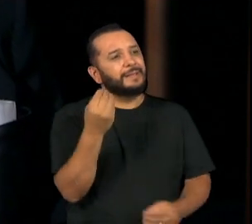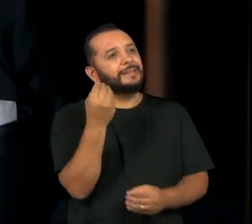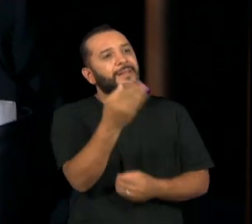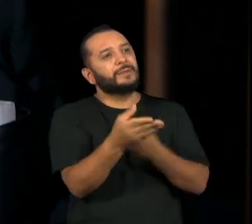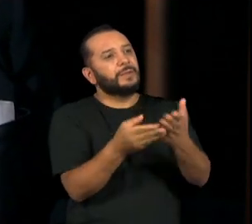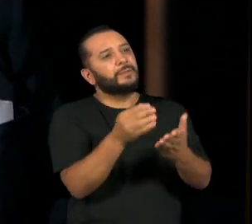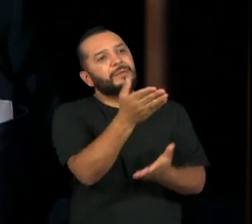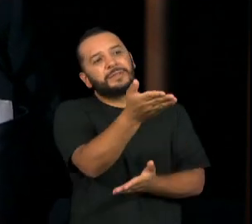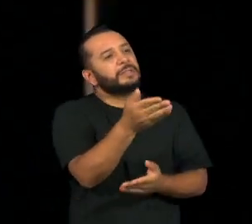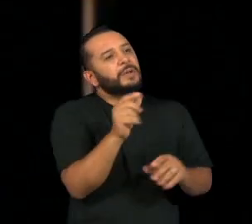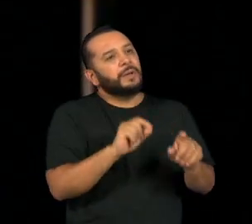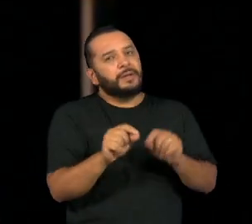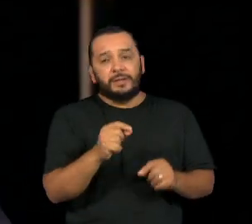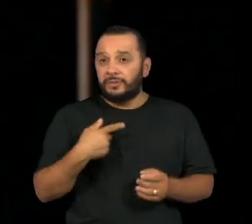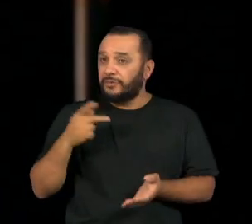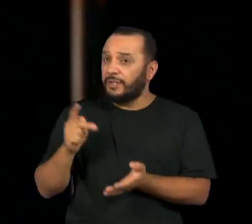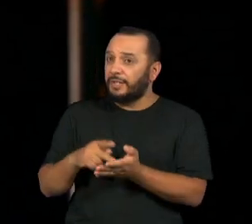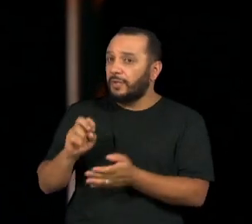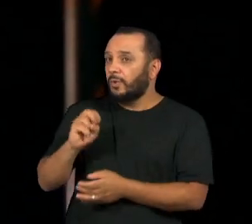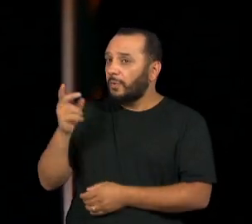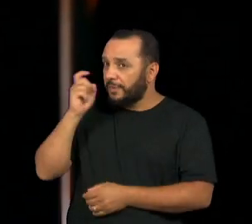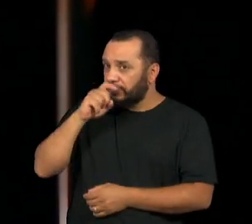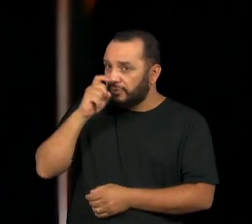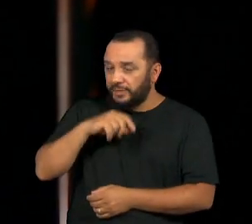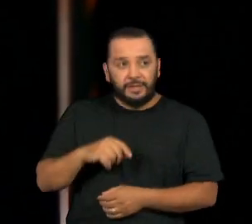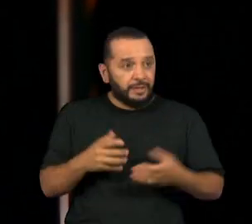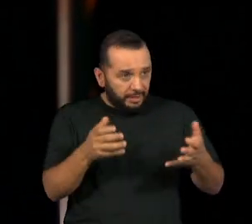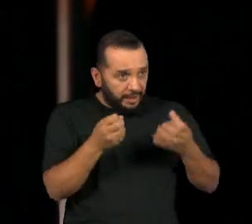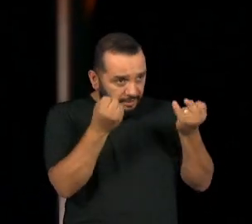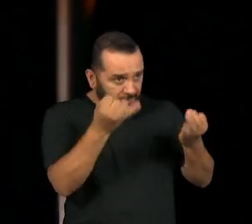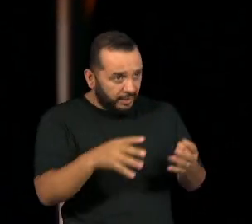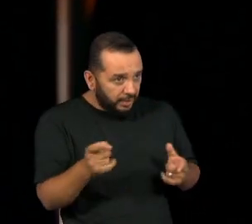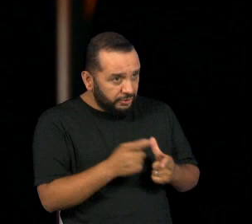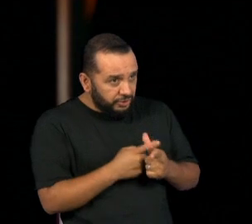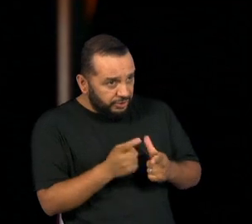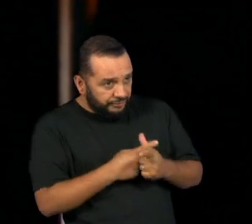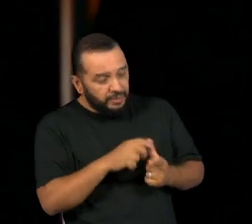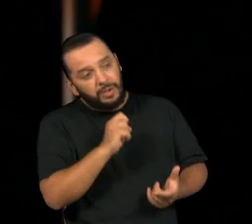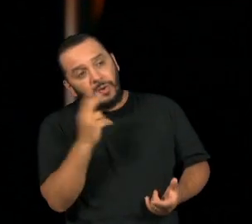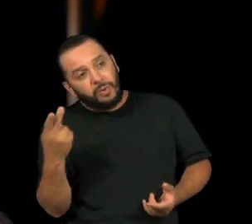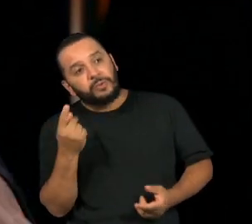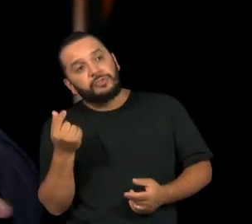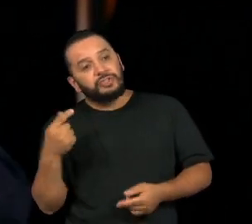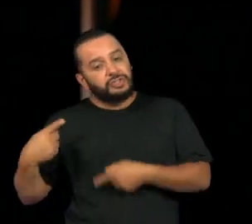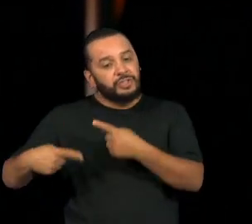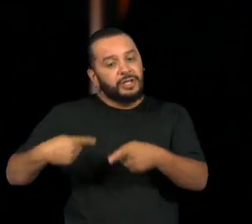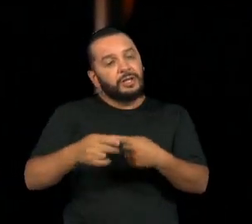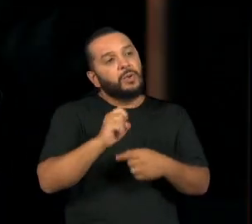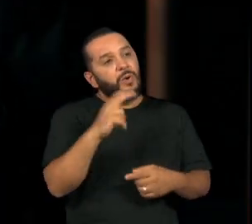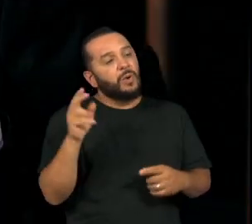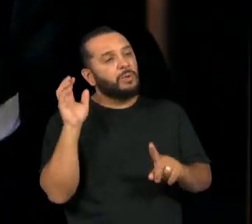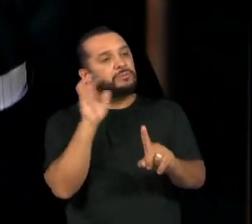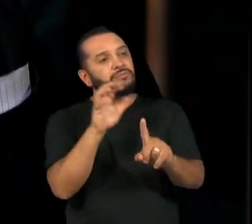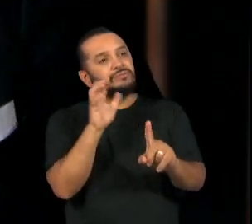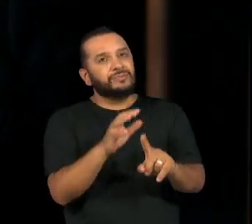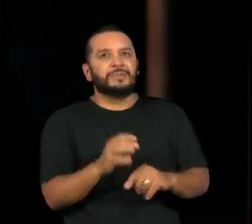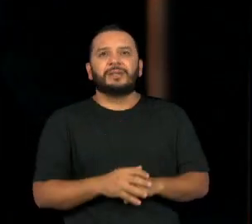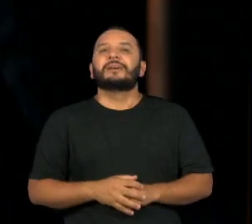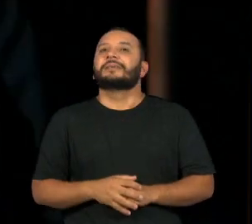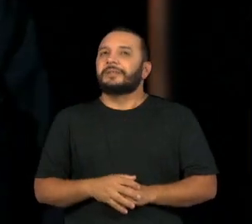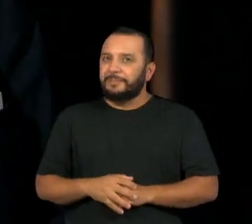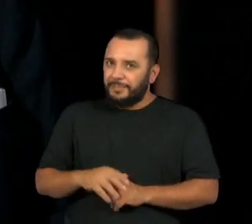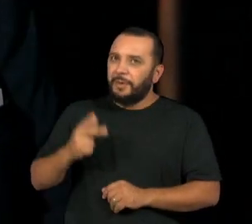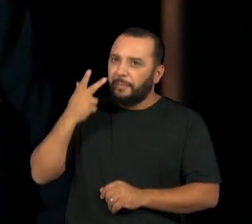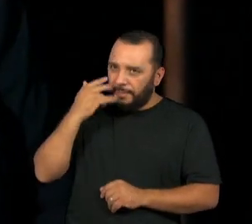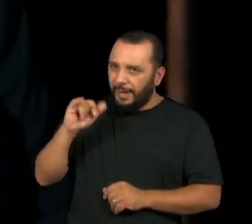De verdade ou de mentira? Ou você quer falar de dívidas? Você quer falar de herança ou dívidas ou deixou. legado? Papai deixou